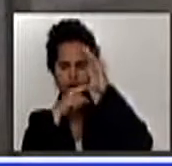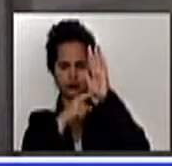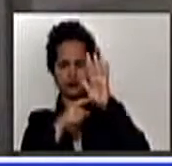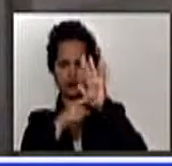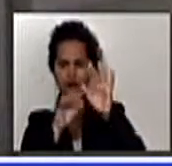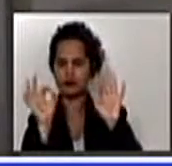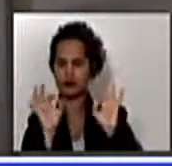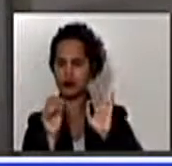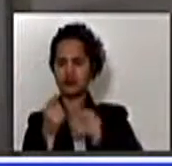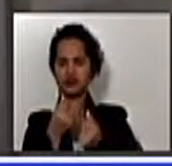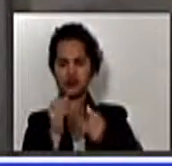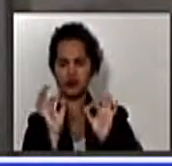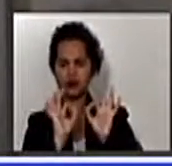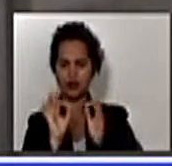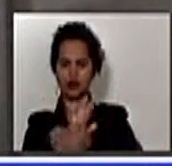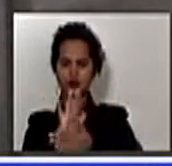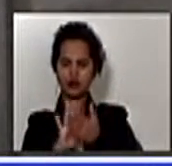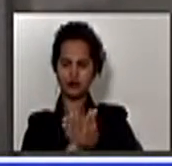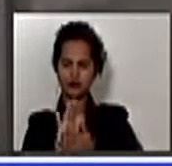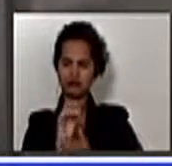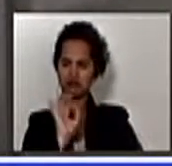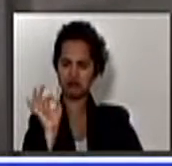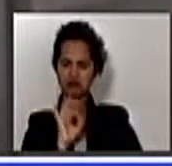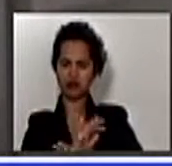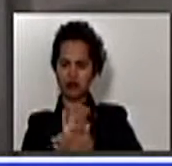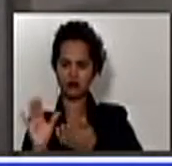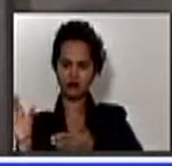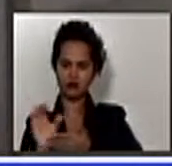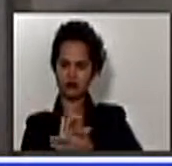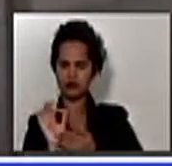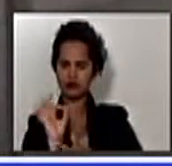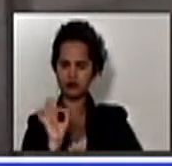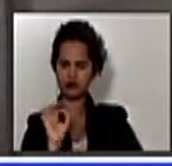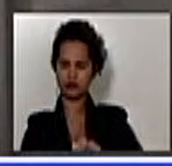sai nada, nenhuma, nem um centavo.